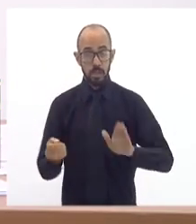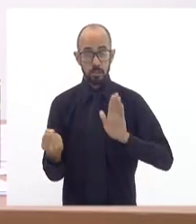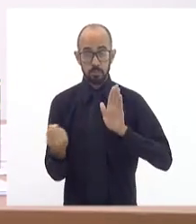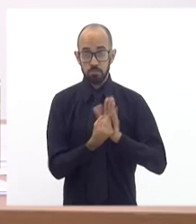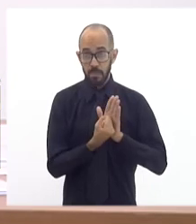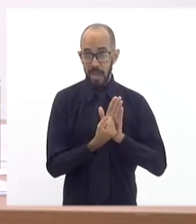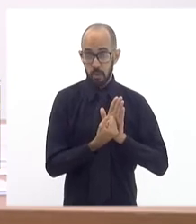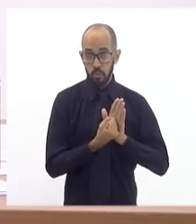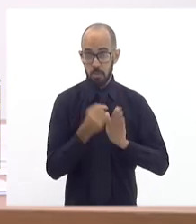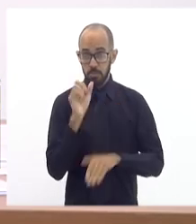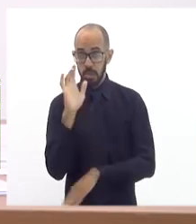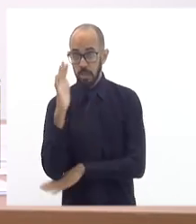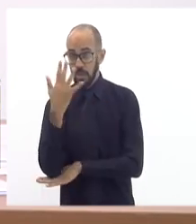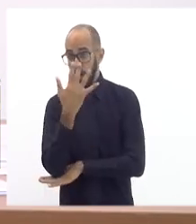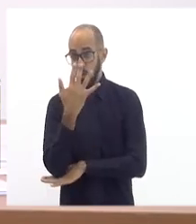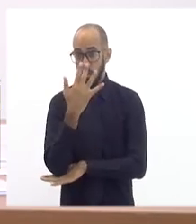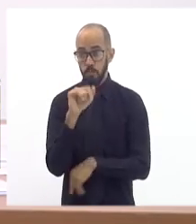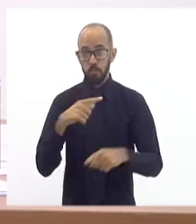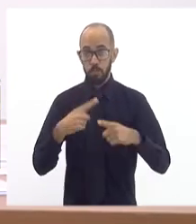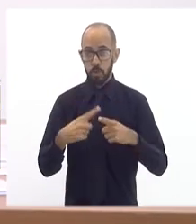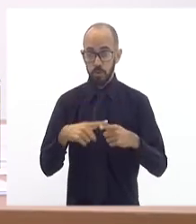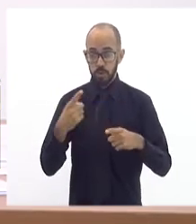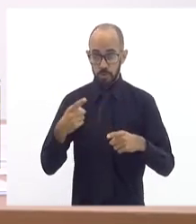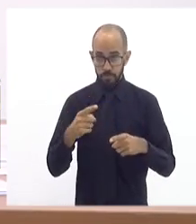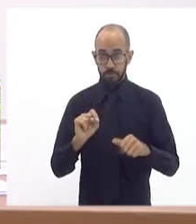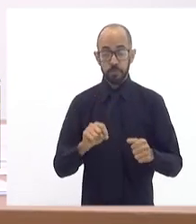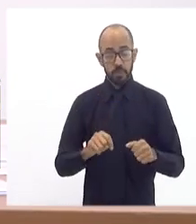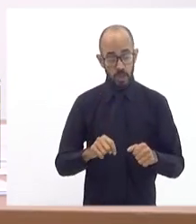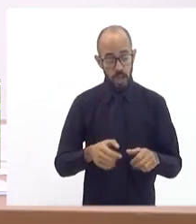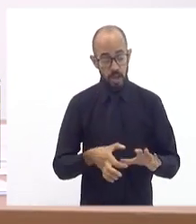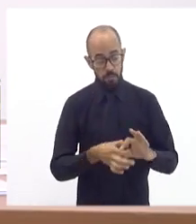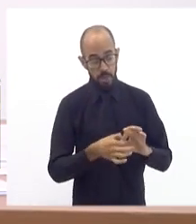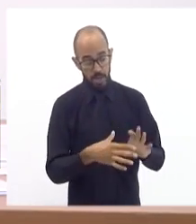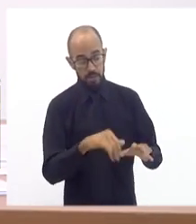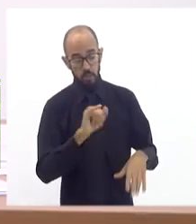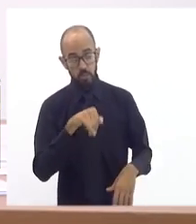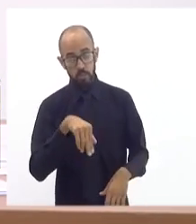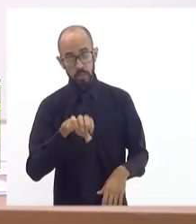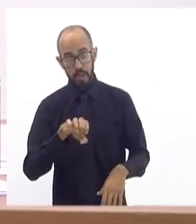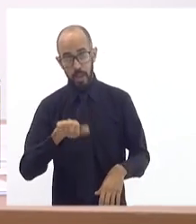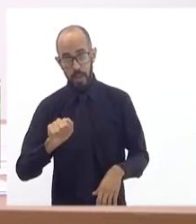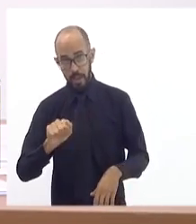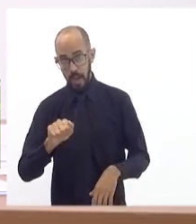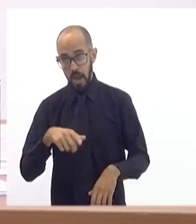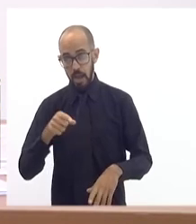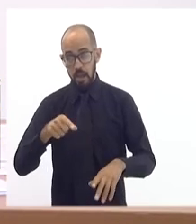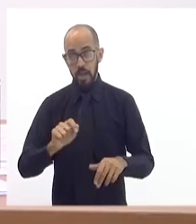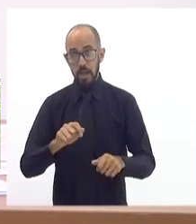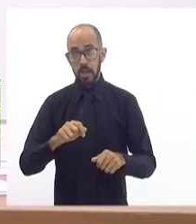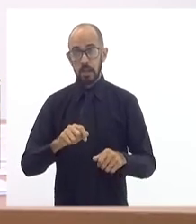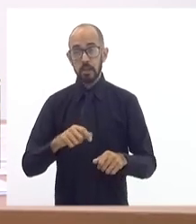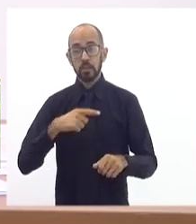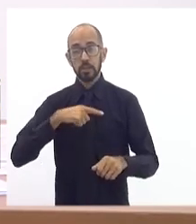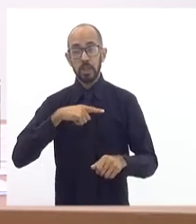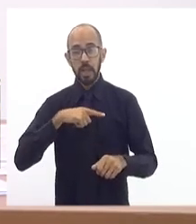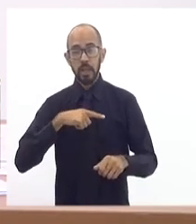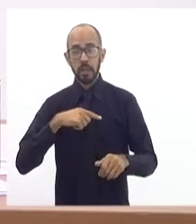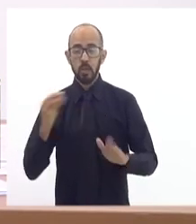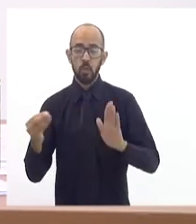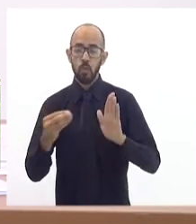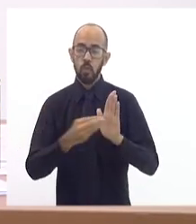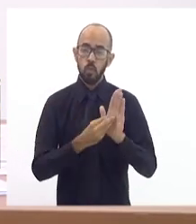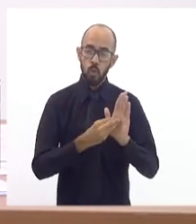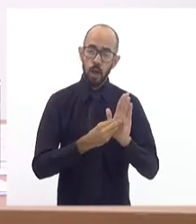enquadramento de empreendimentos atividade sujeita a licenciamento do Inea o empreendimento está classificado pasme como